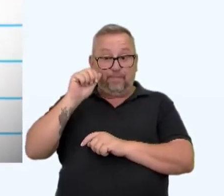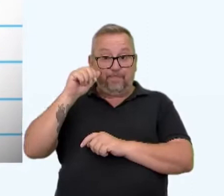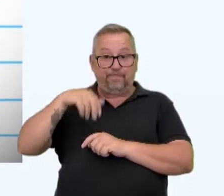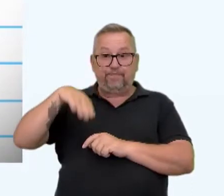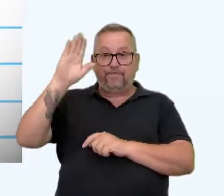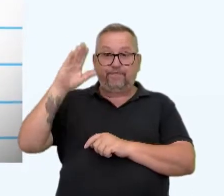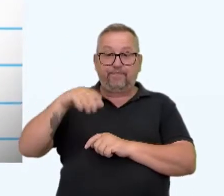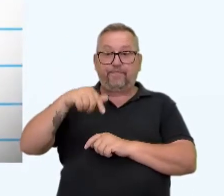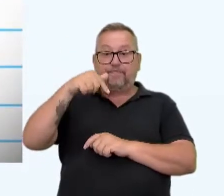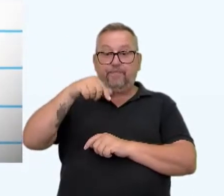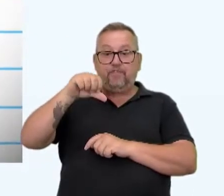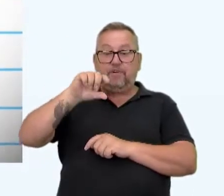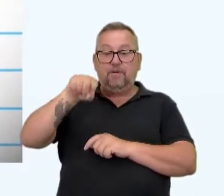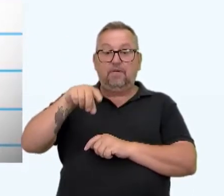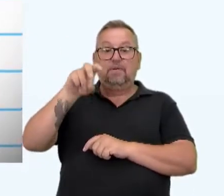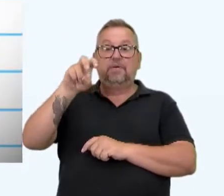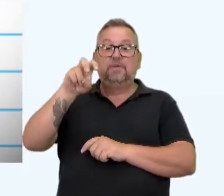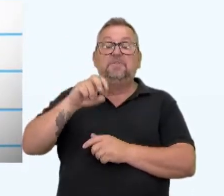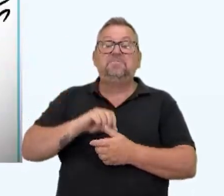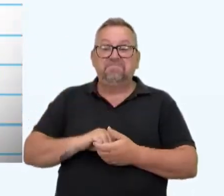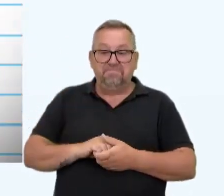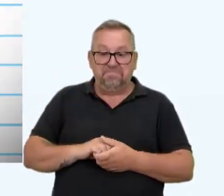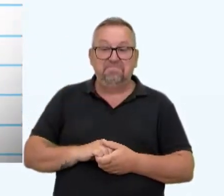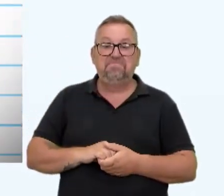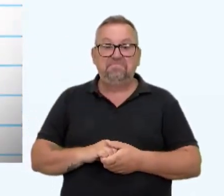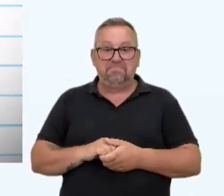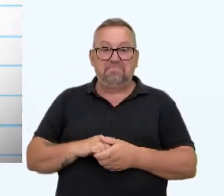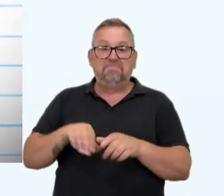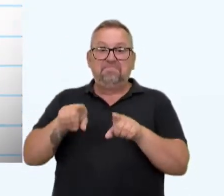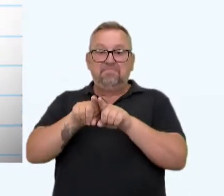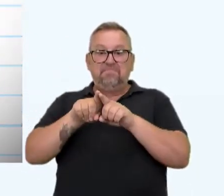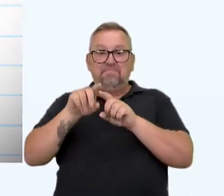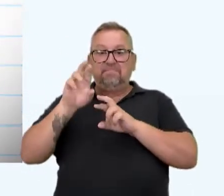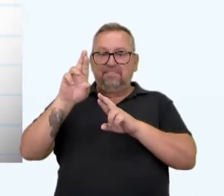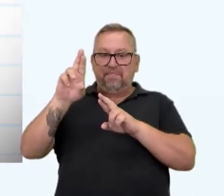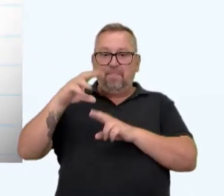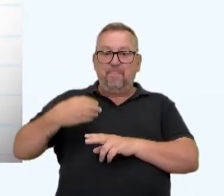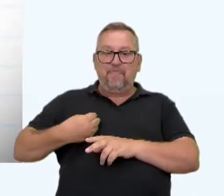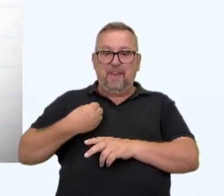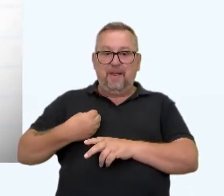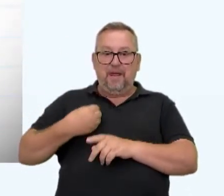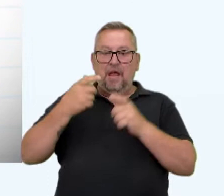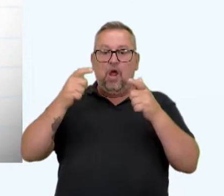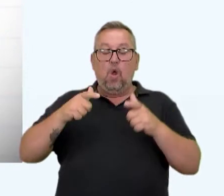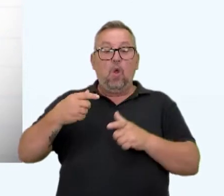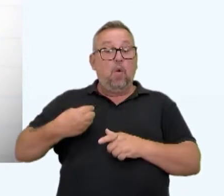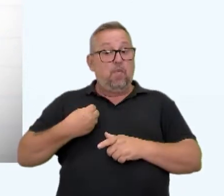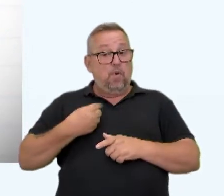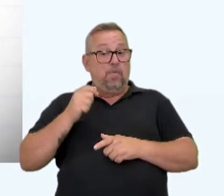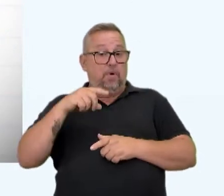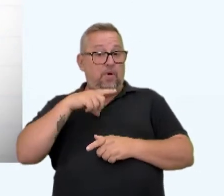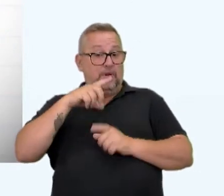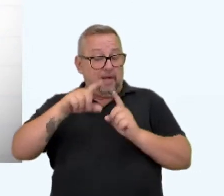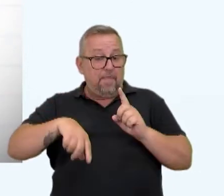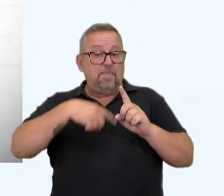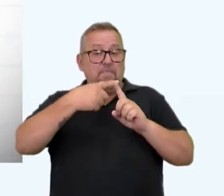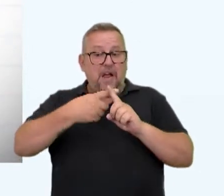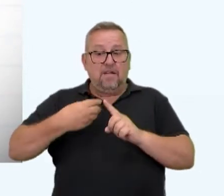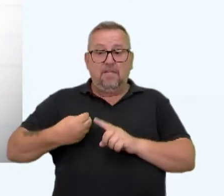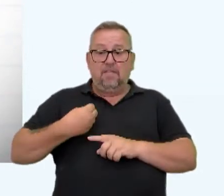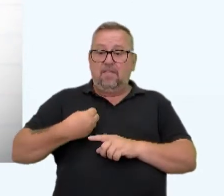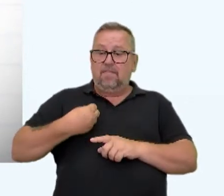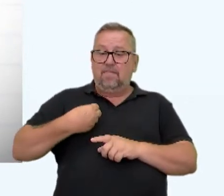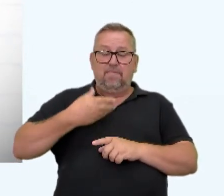de mais de 79 anos e meio. Além disso, dependendo de onde mora, ela também pode ter uma expectativa de